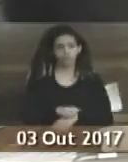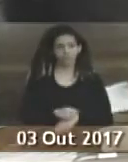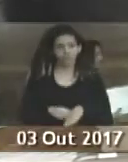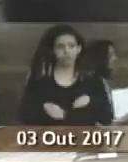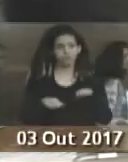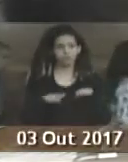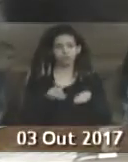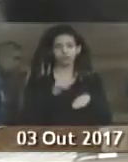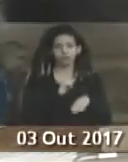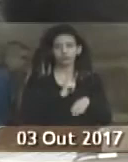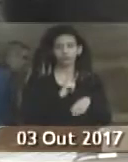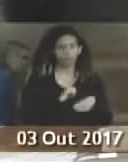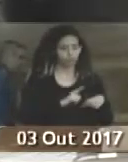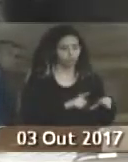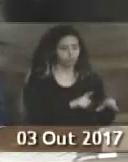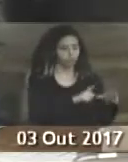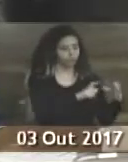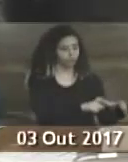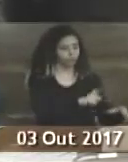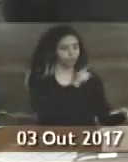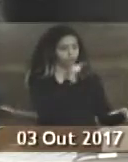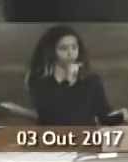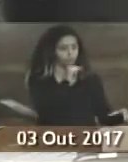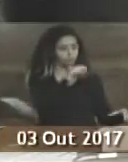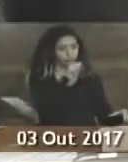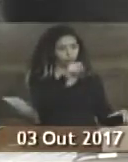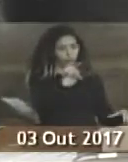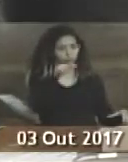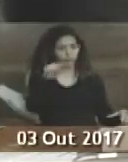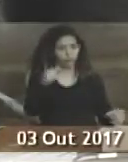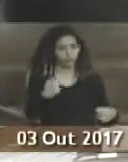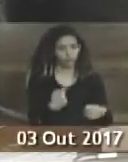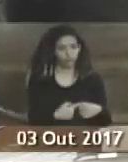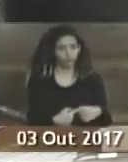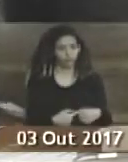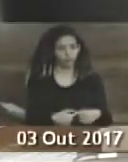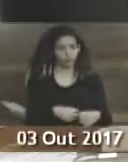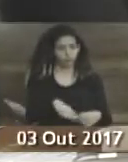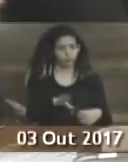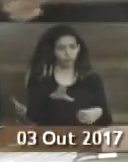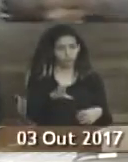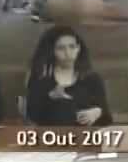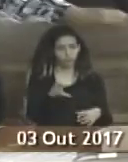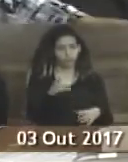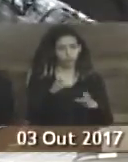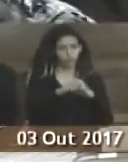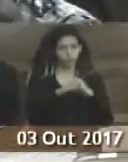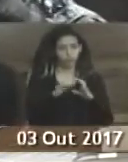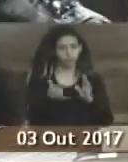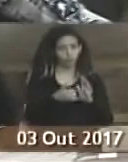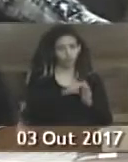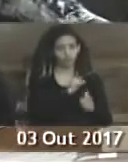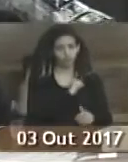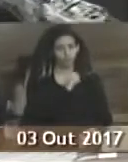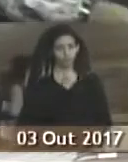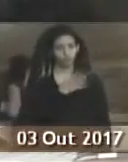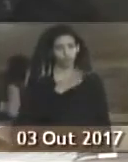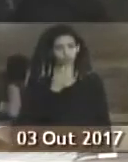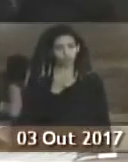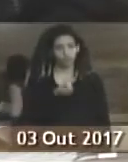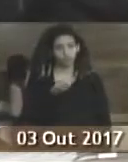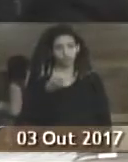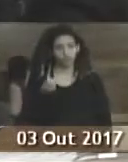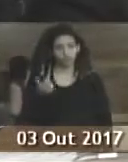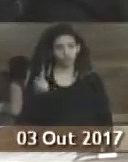o rebaixamento e instalação de uma bomba de água no poço que se localiza na rua Irmã Irene, no sítio São Jorge, no bairro Camorim. Indicação número 4.604/17,